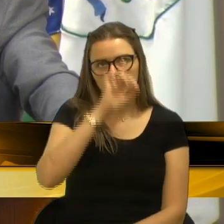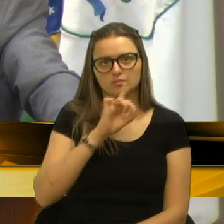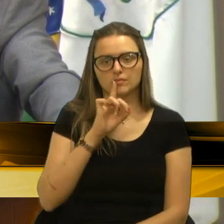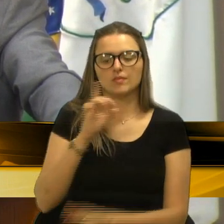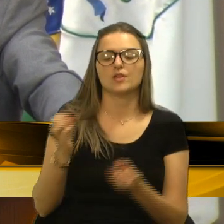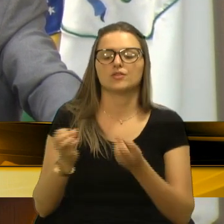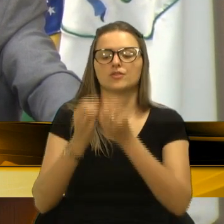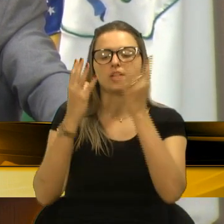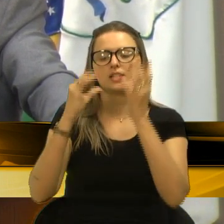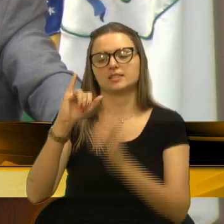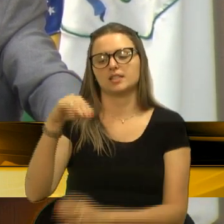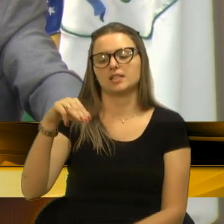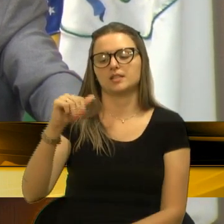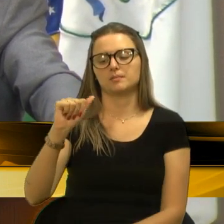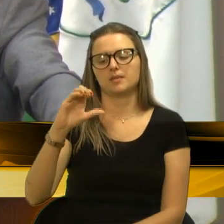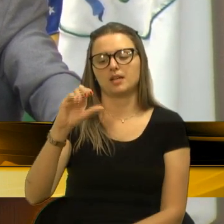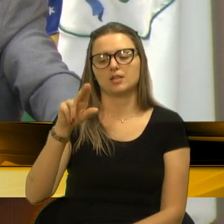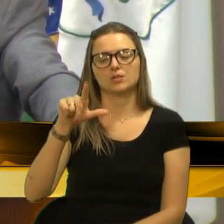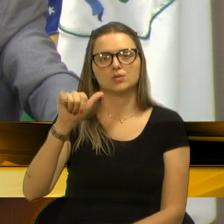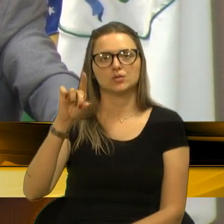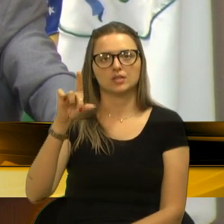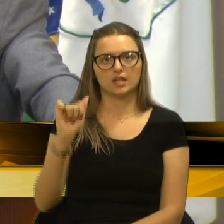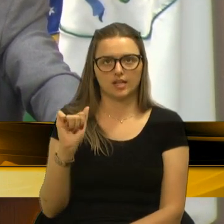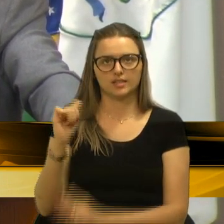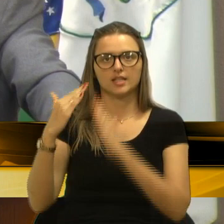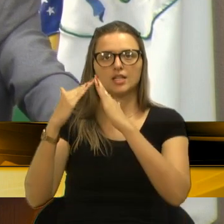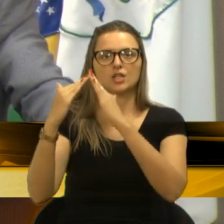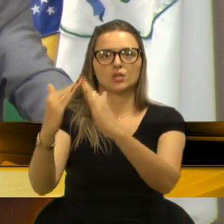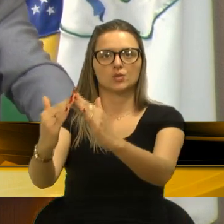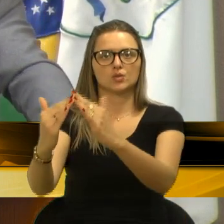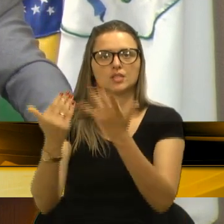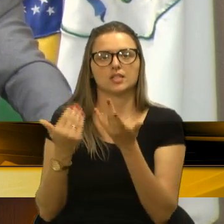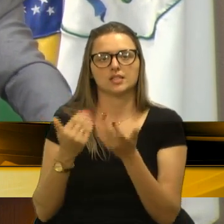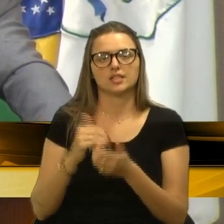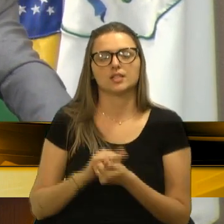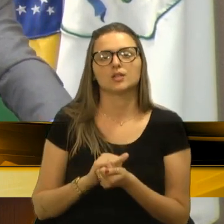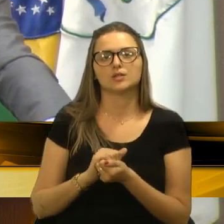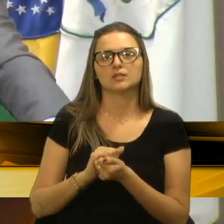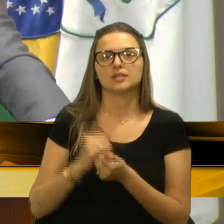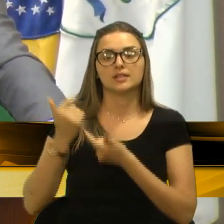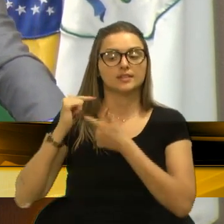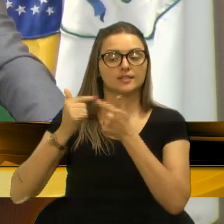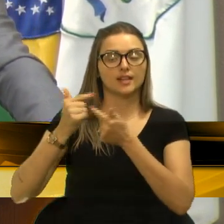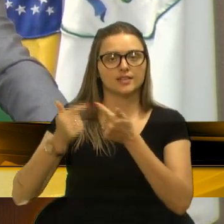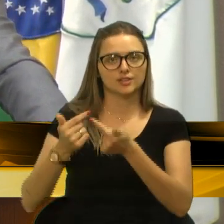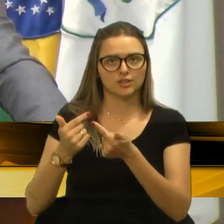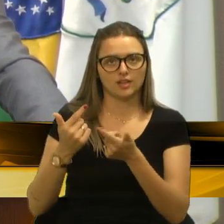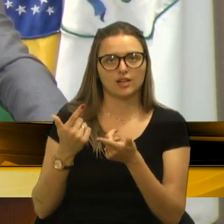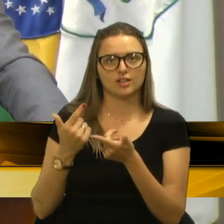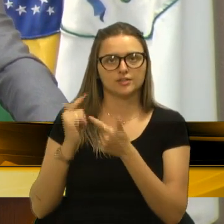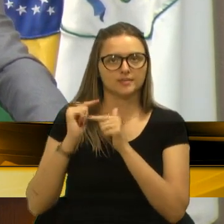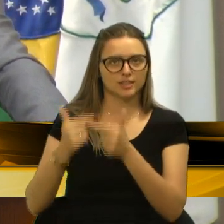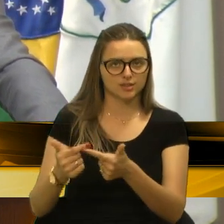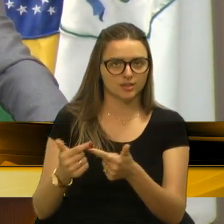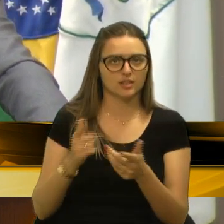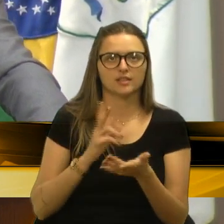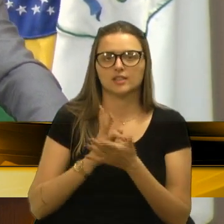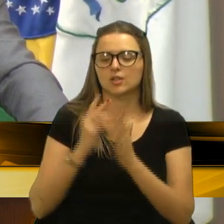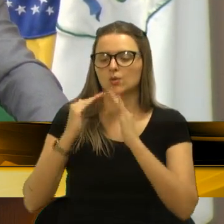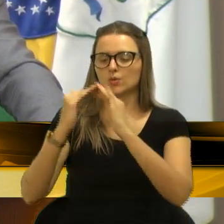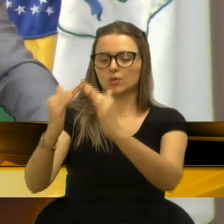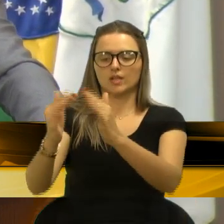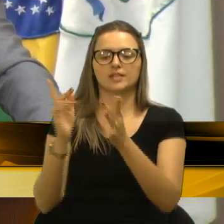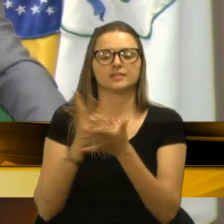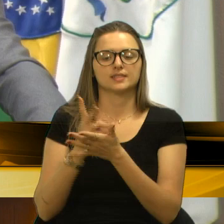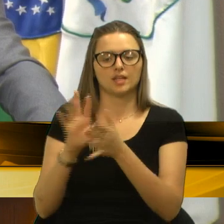da Imaculada Conceição, ali no Salão dos Capuchinhos, tradicional ponto de encontro, salão sempre disponível para